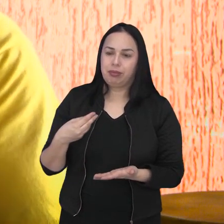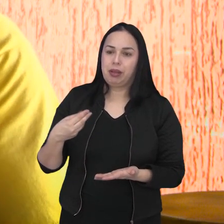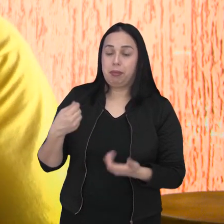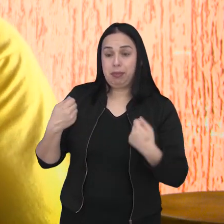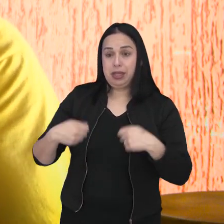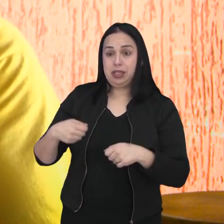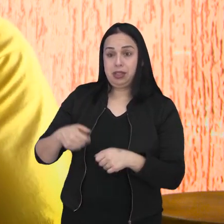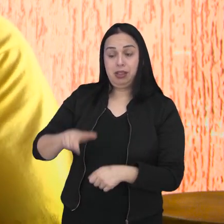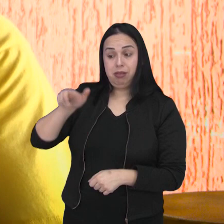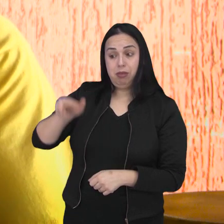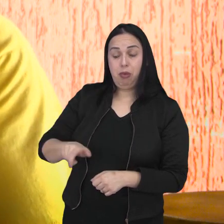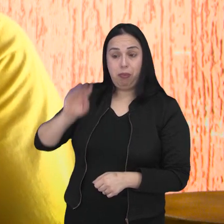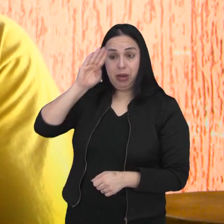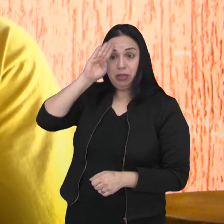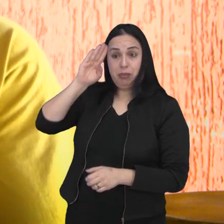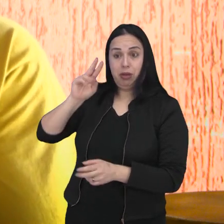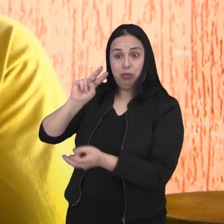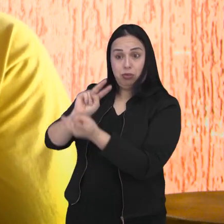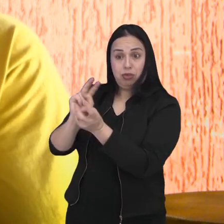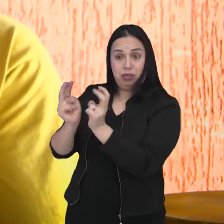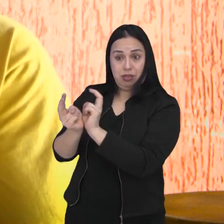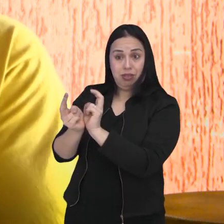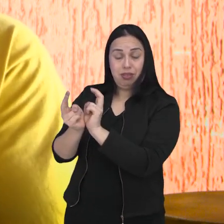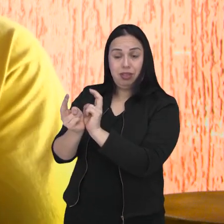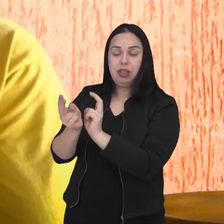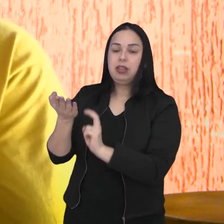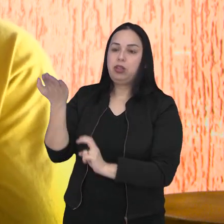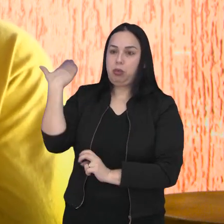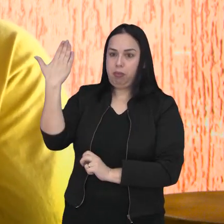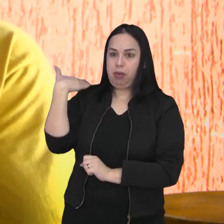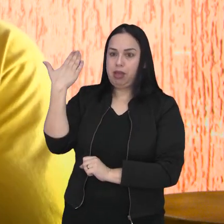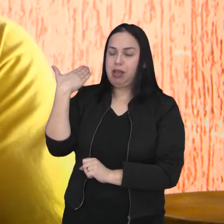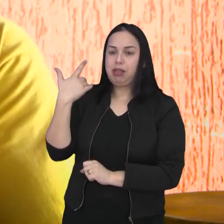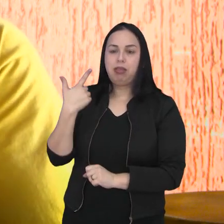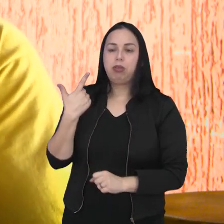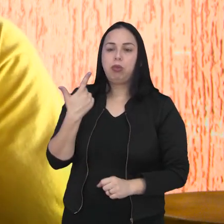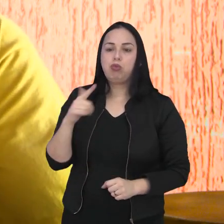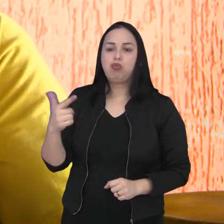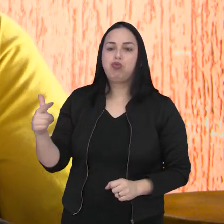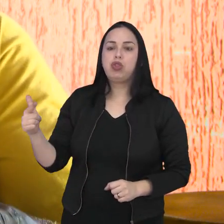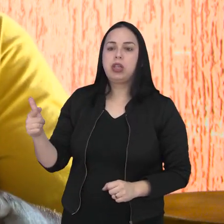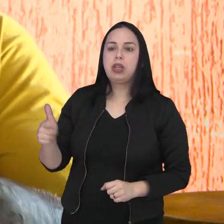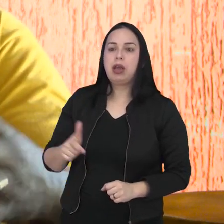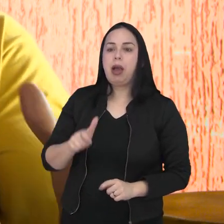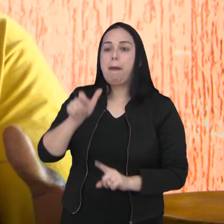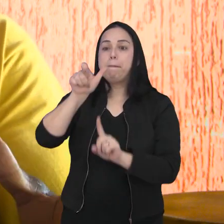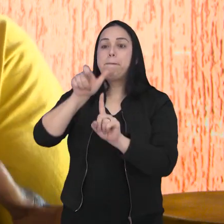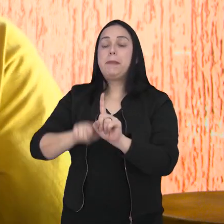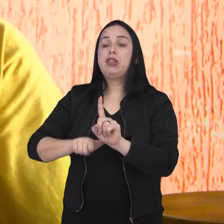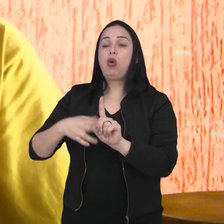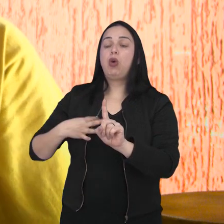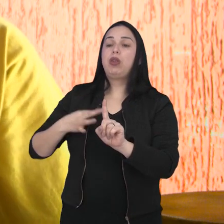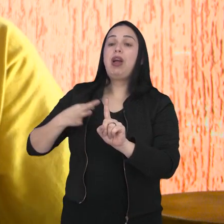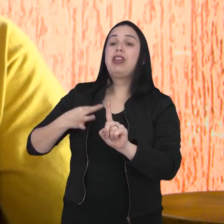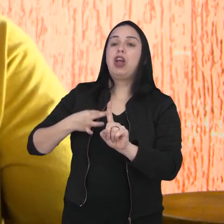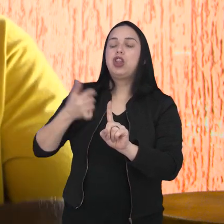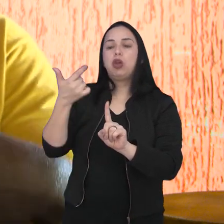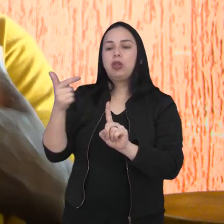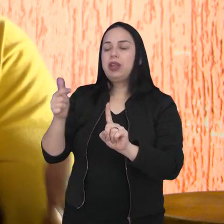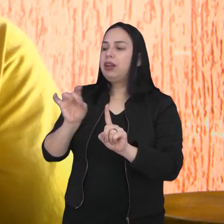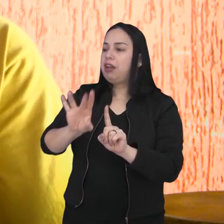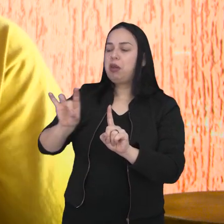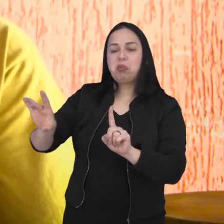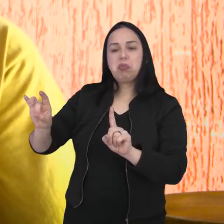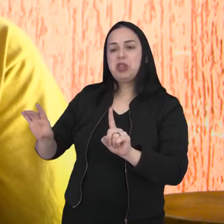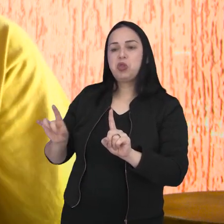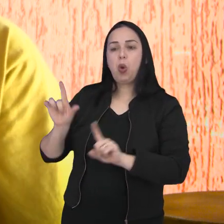tem que ter o jongueiro. Tem que ter o jongueiro, né? Como antigamente, as pessoas não tinham, assim, um figurino, né? Cada um ia do